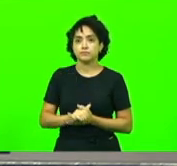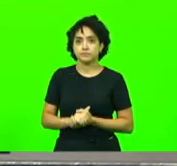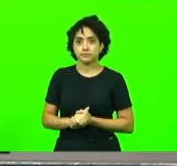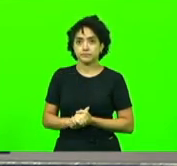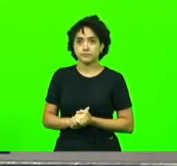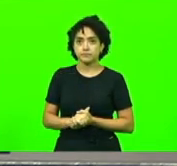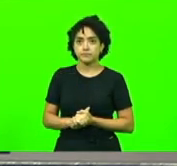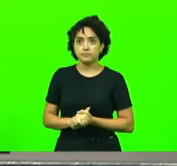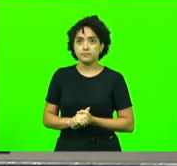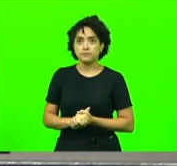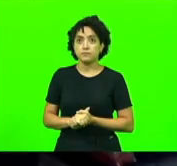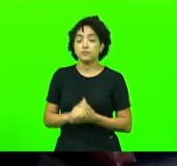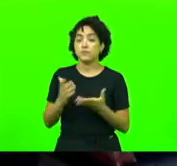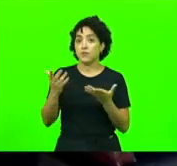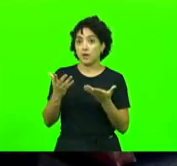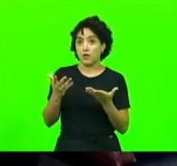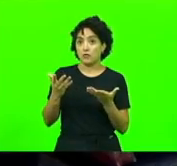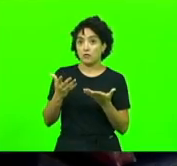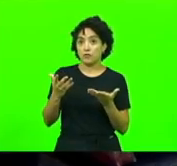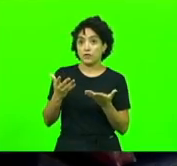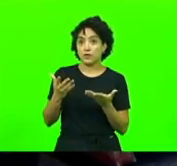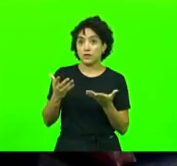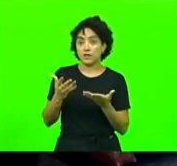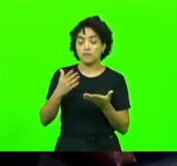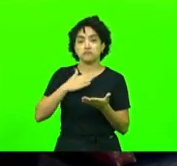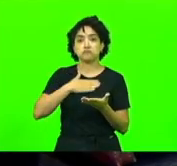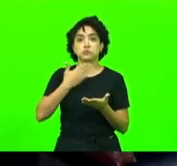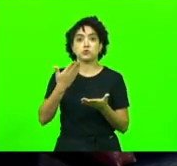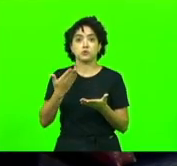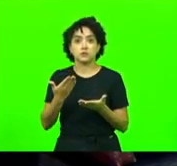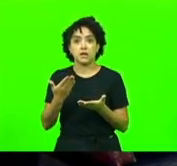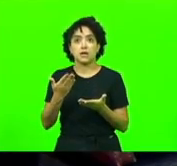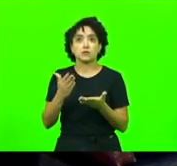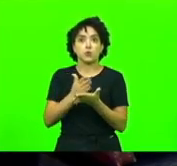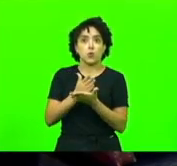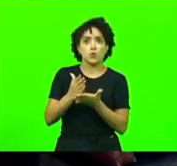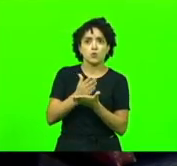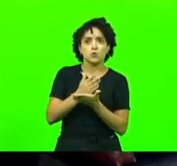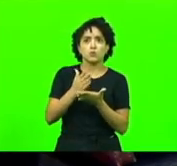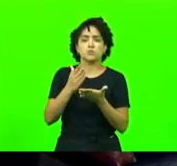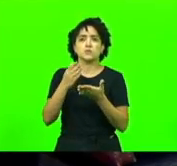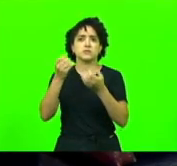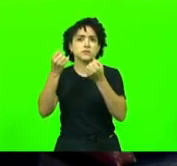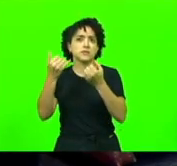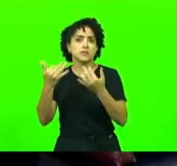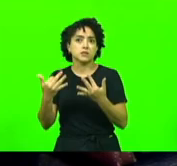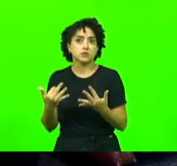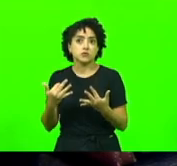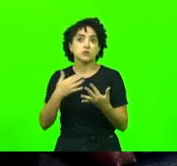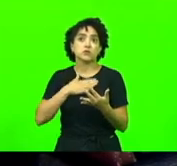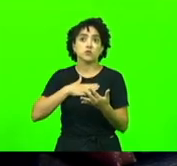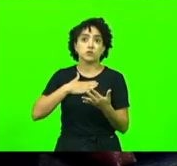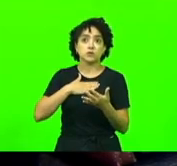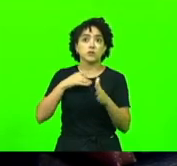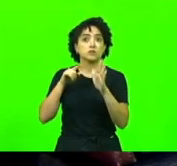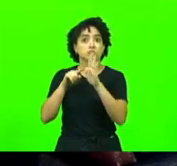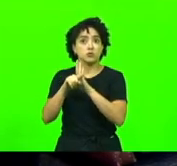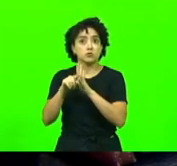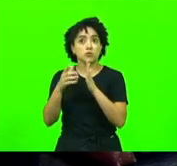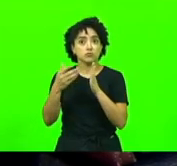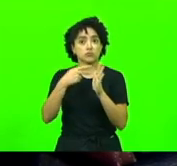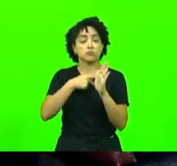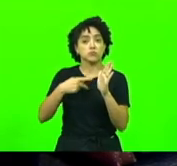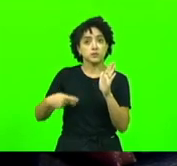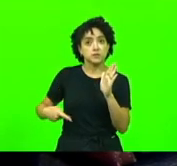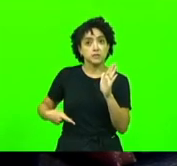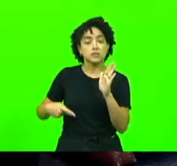Excelência. Eu fiquei um pouco assim, assustada com alguns depoimentos dos deputados. Eu gostaria de questionar o senhor, como presidente,